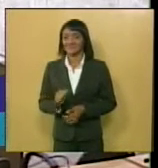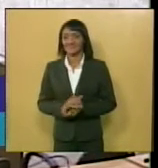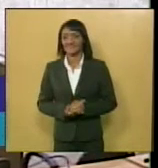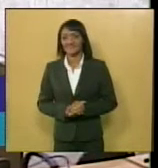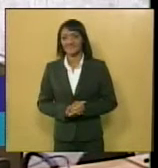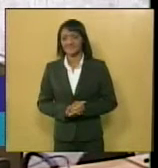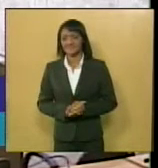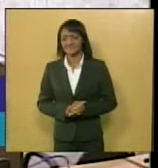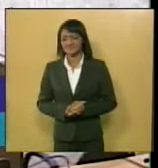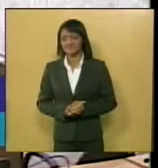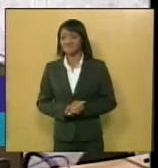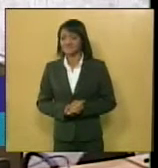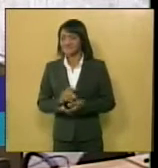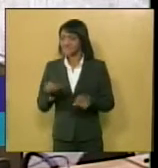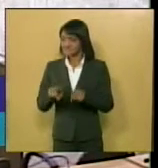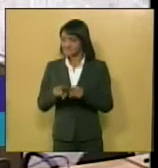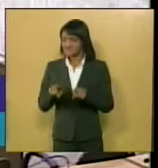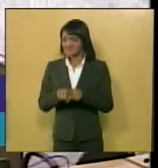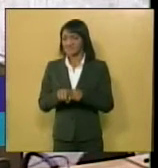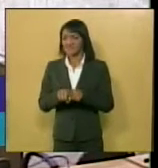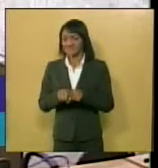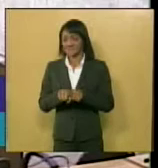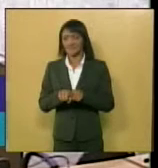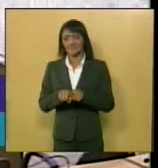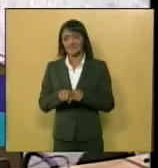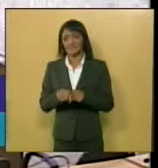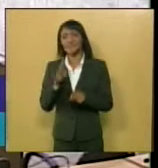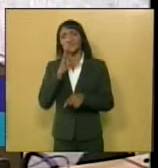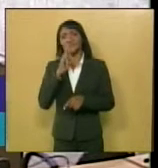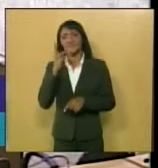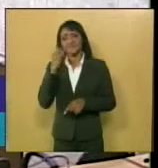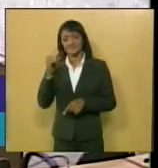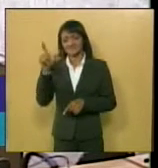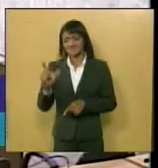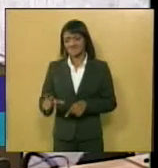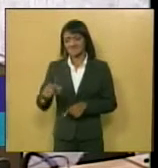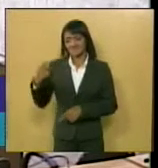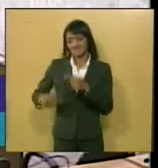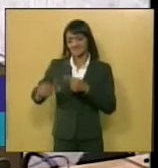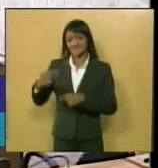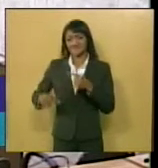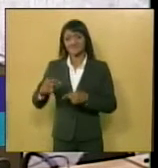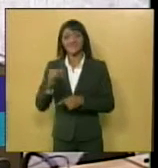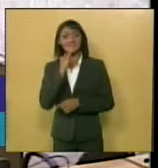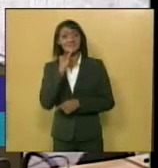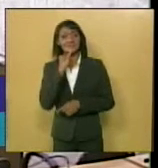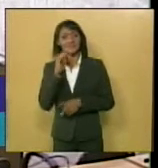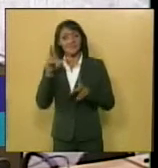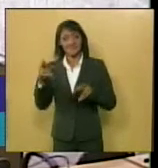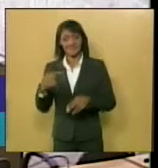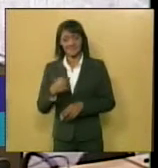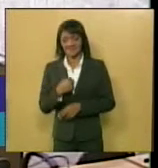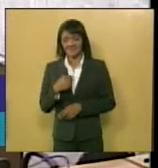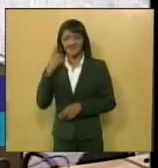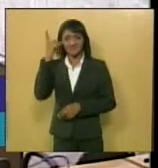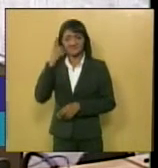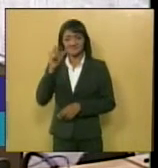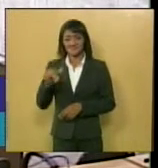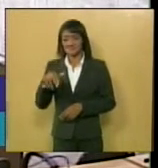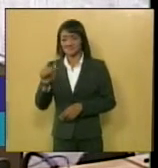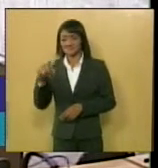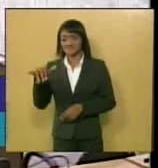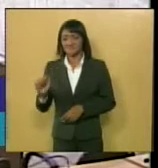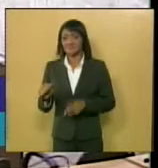pela grande explanação que fez em nome do seu pai, né? Que conhece muito bem a política de Itabaiana, tão quanto eu. A deputada Ana Lúcia, a